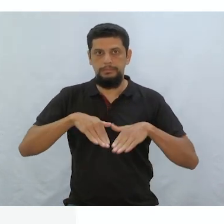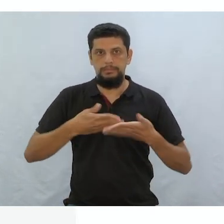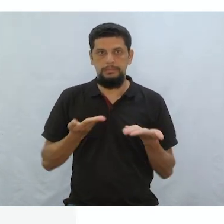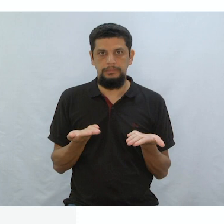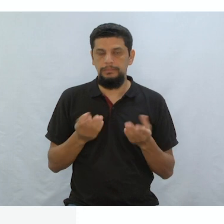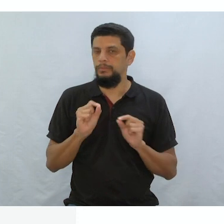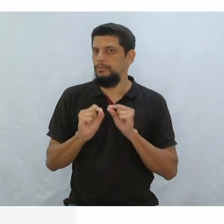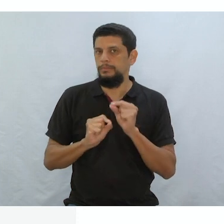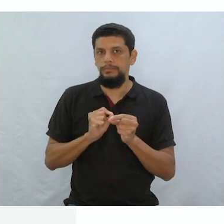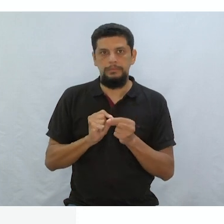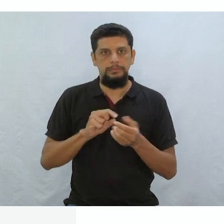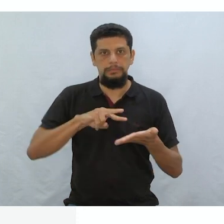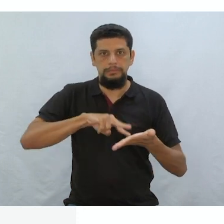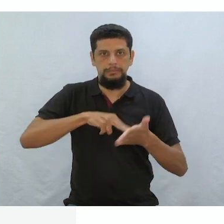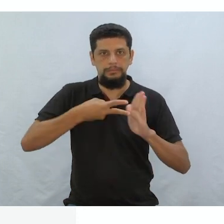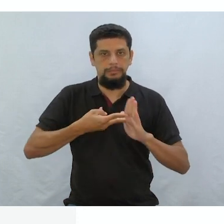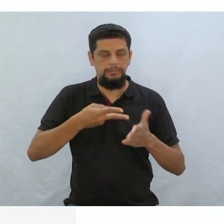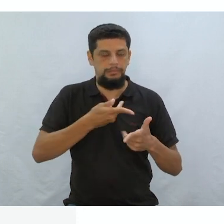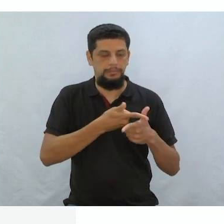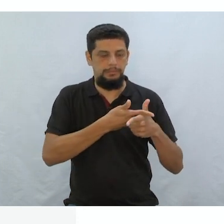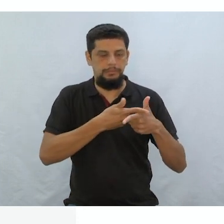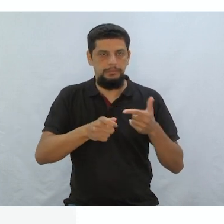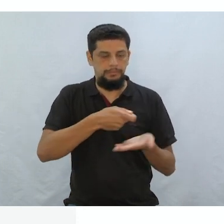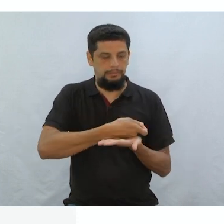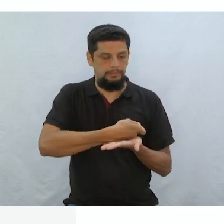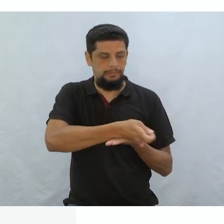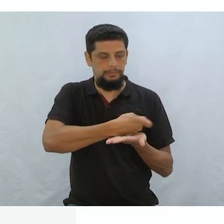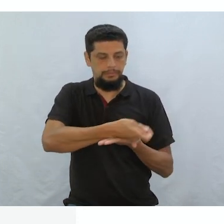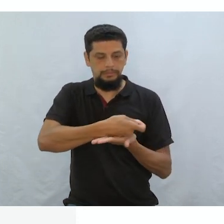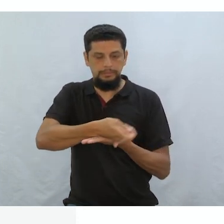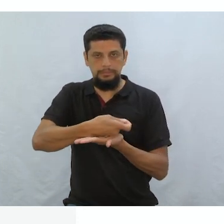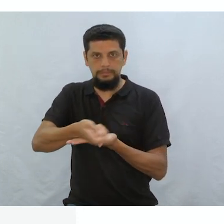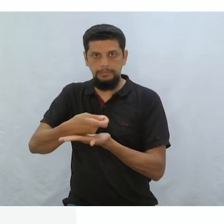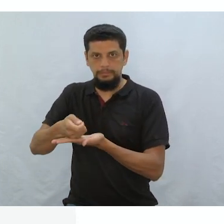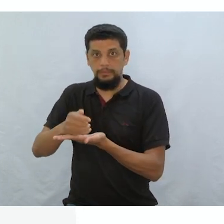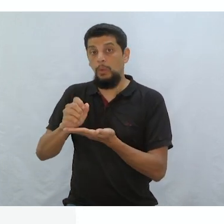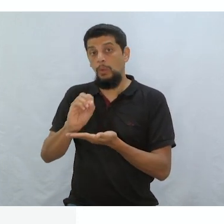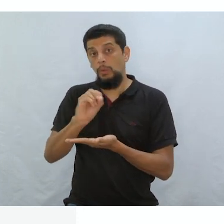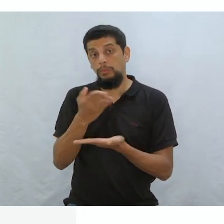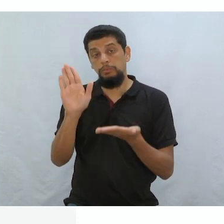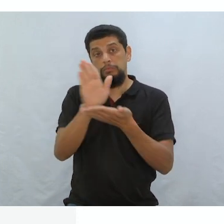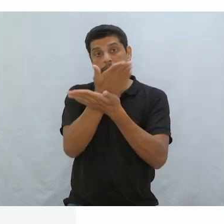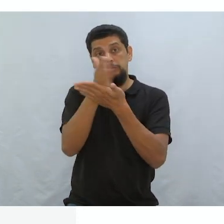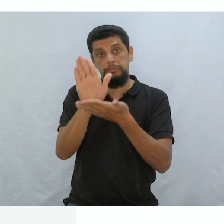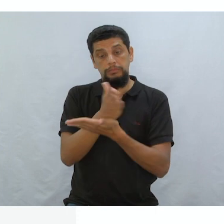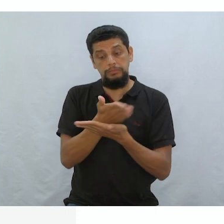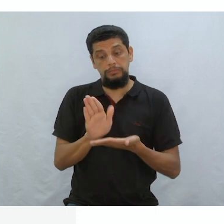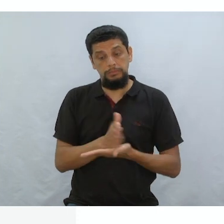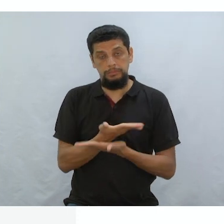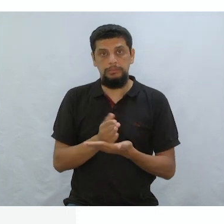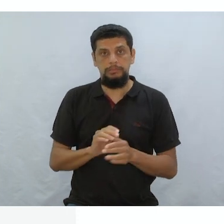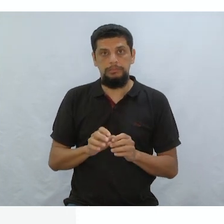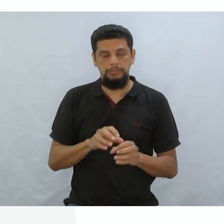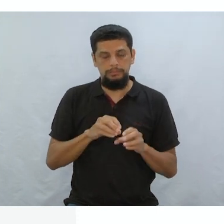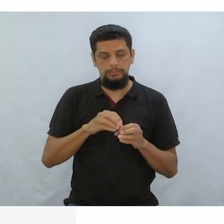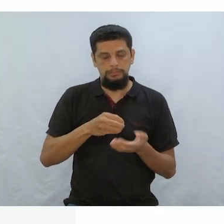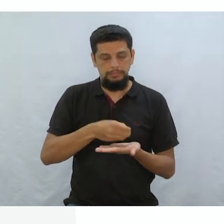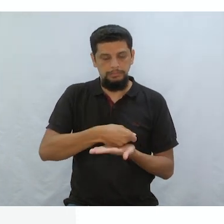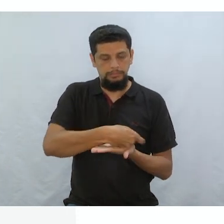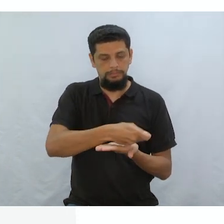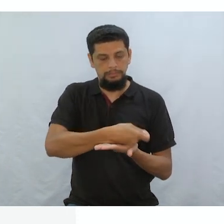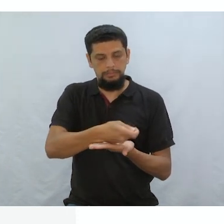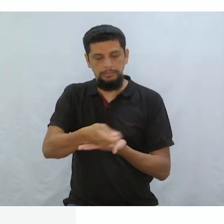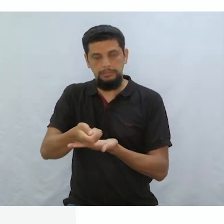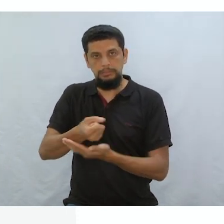Então, o que é a divisão? É distribuir, repartir ou separar, né? Então, é distribuir